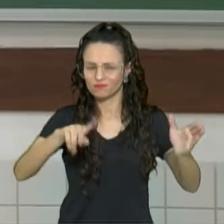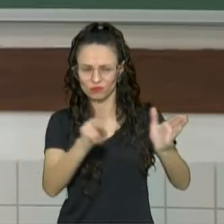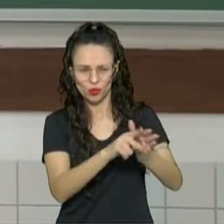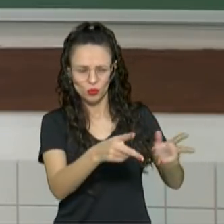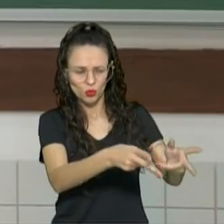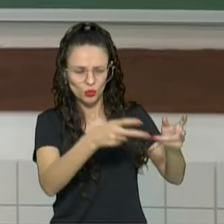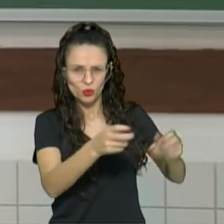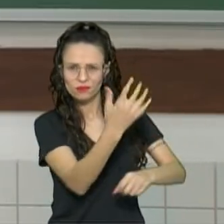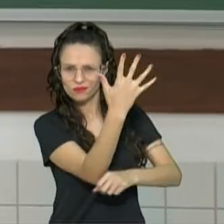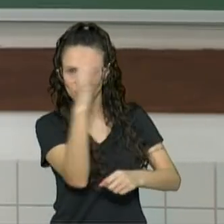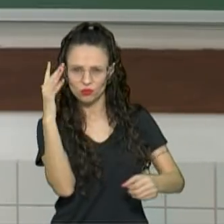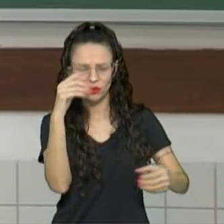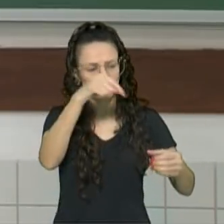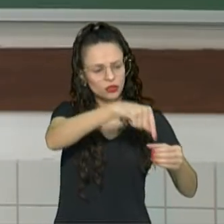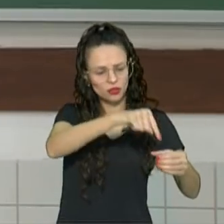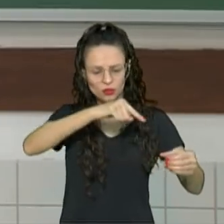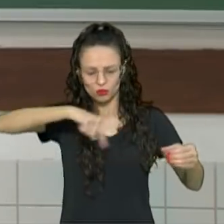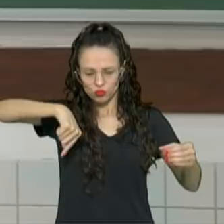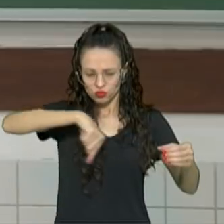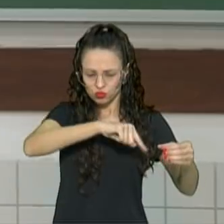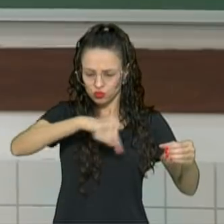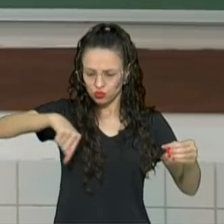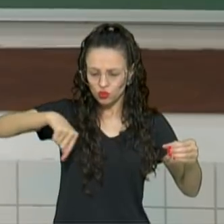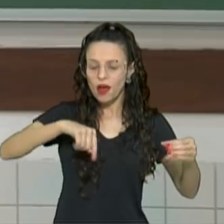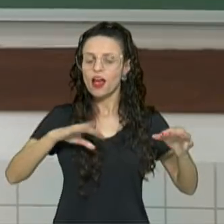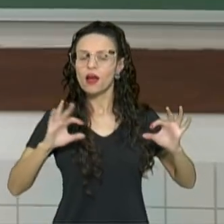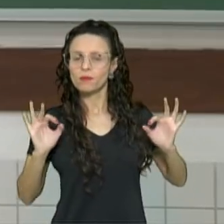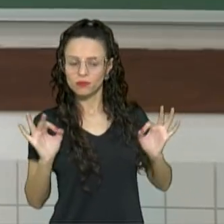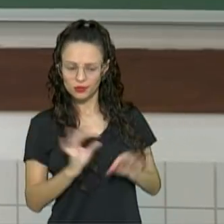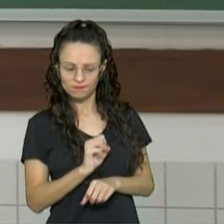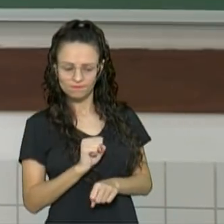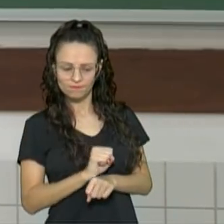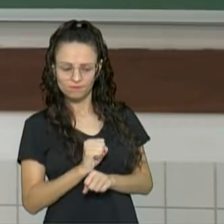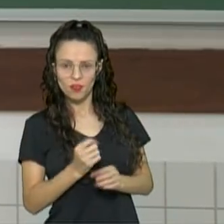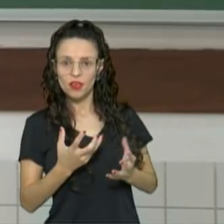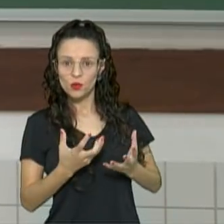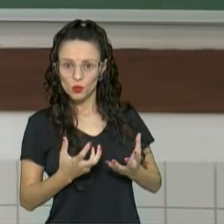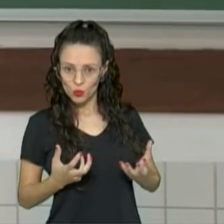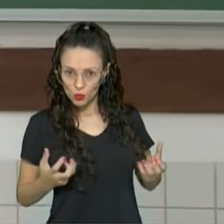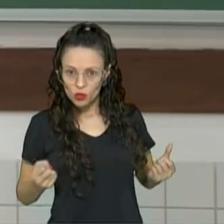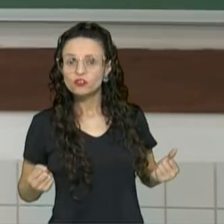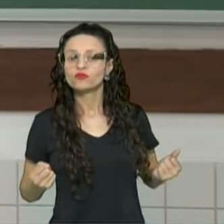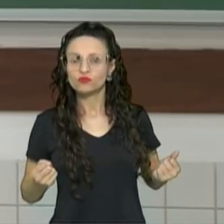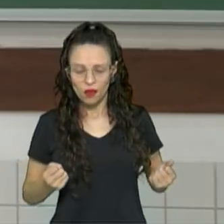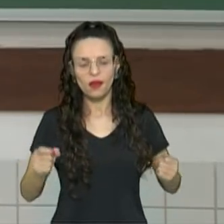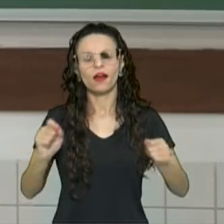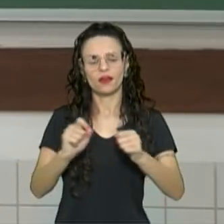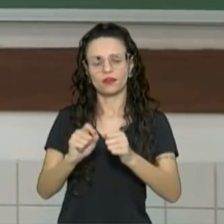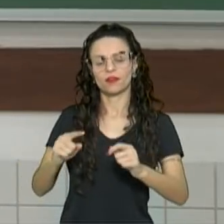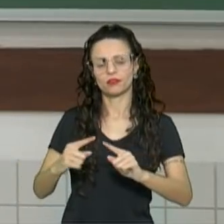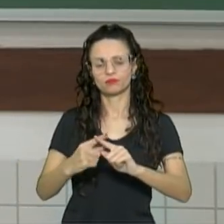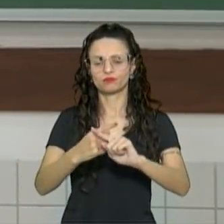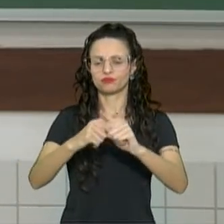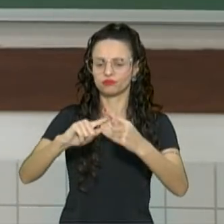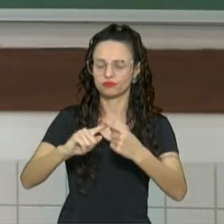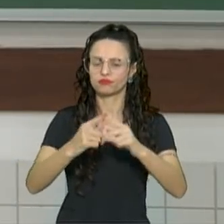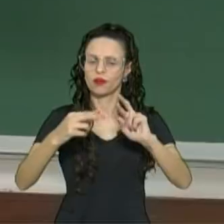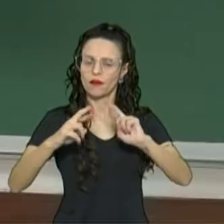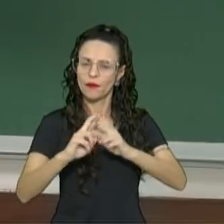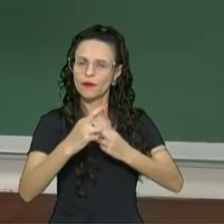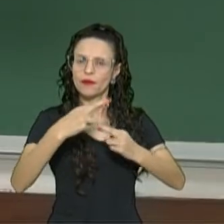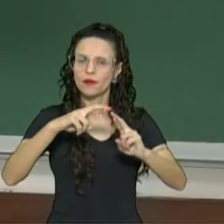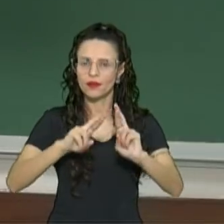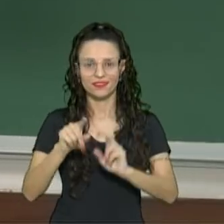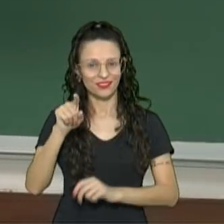da natureza, espera secar para depois fazer o trançado artesanal, né? Então é um trabalho que não